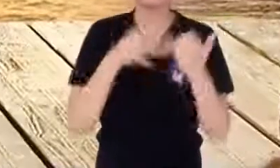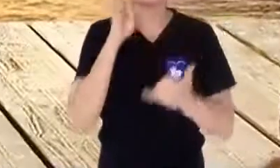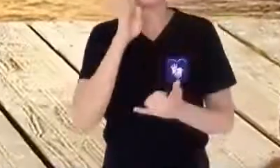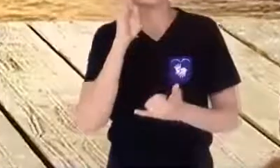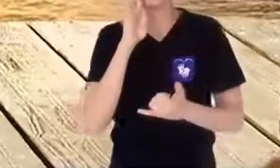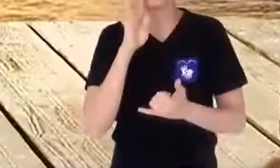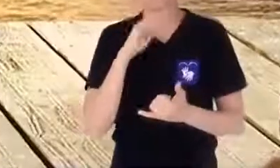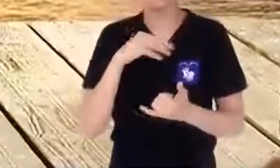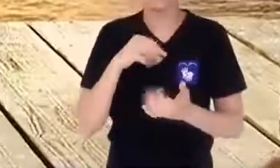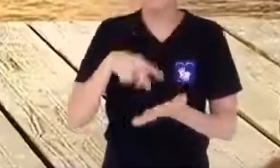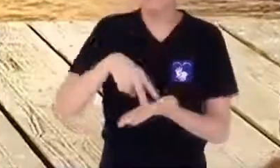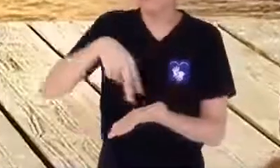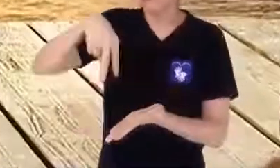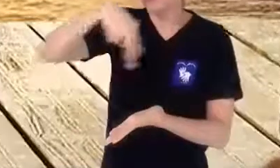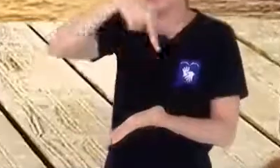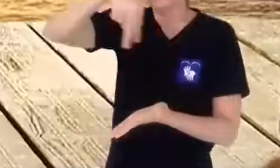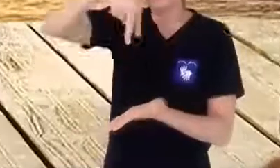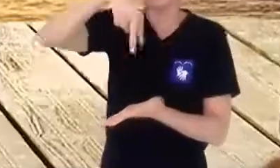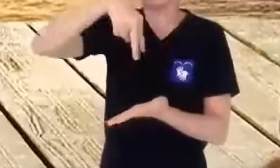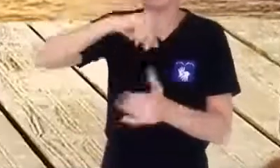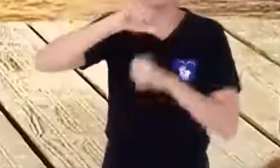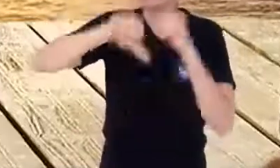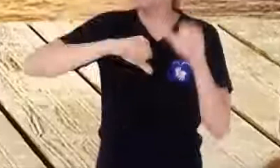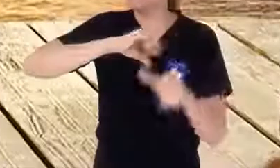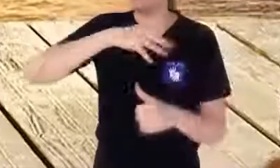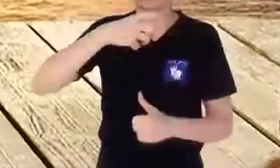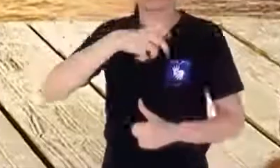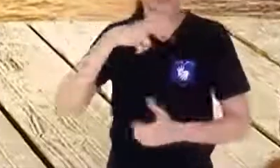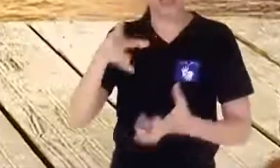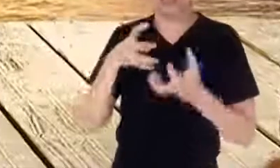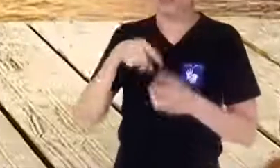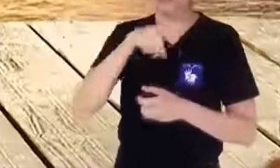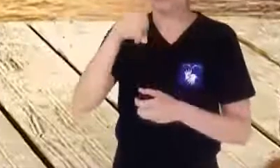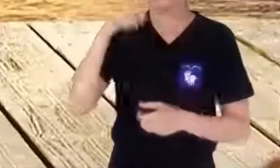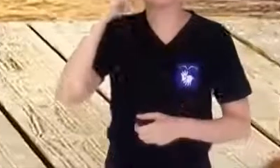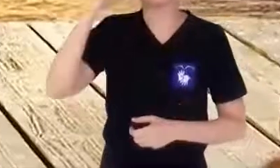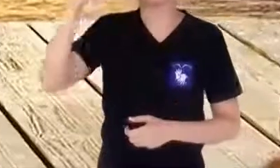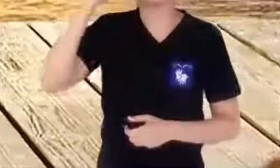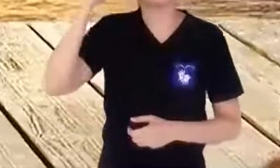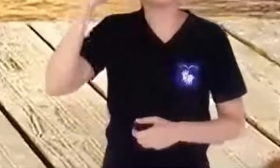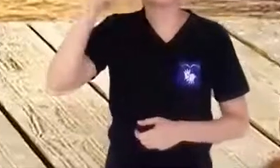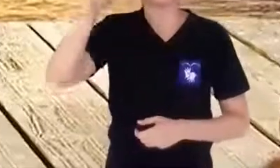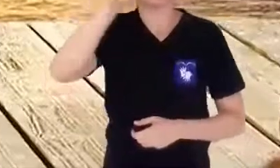astronauta, transforme essa casa no que você quiser, desde que você use o faz de conta e a